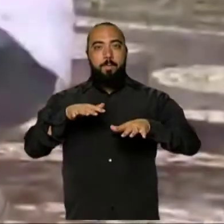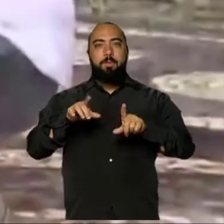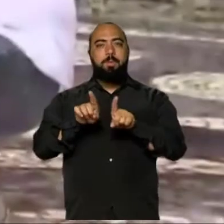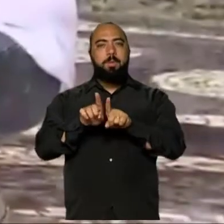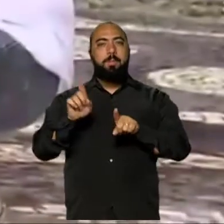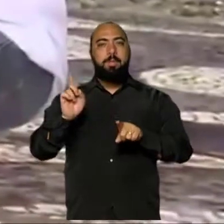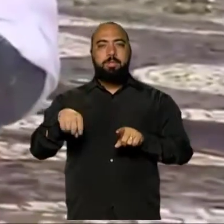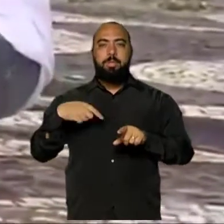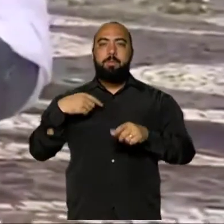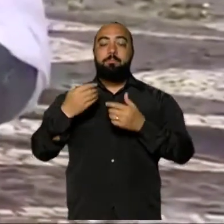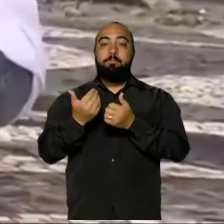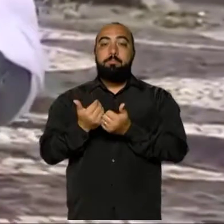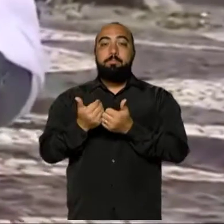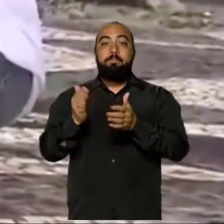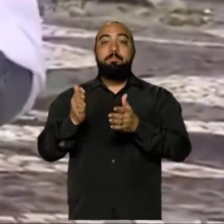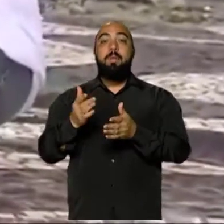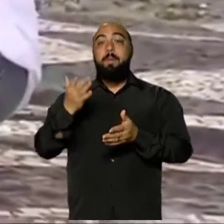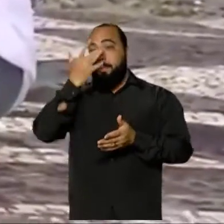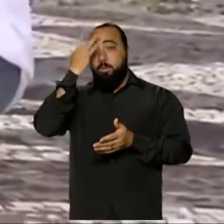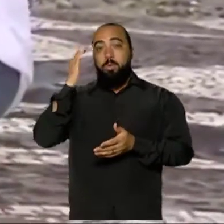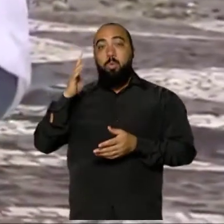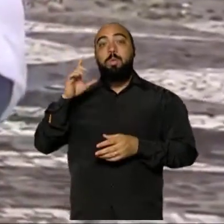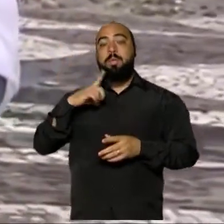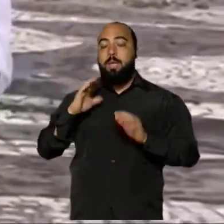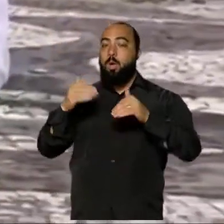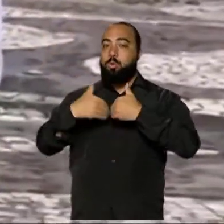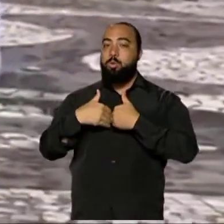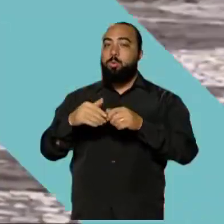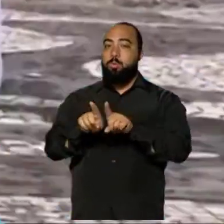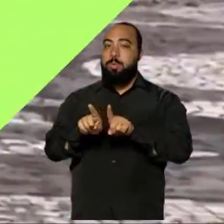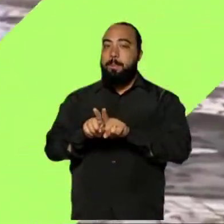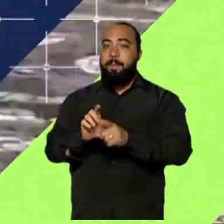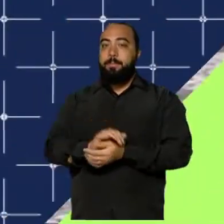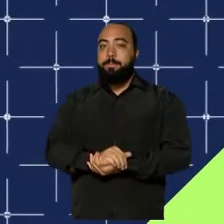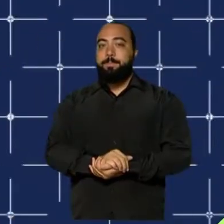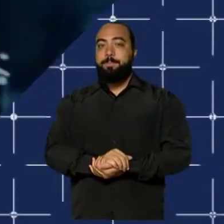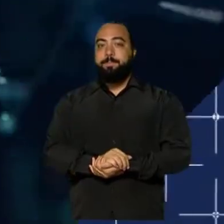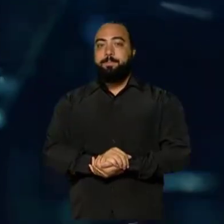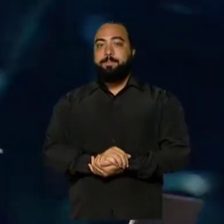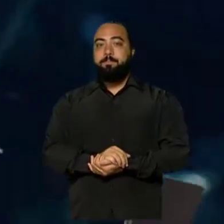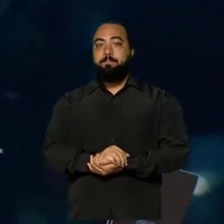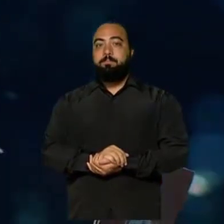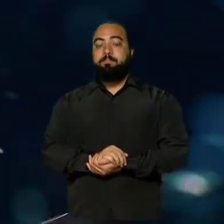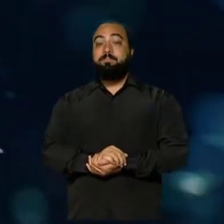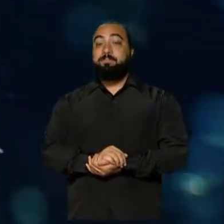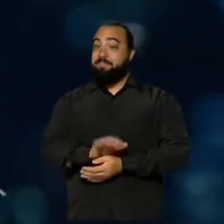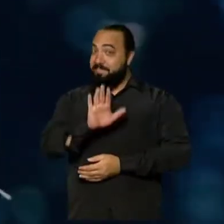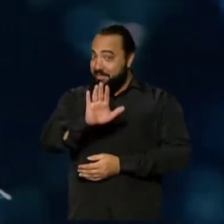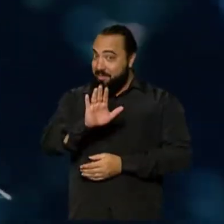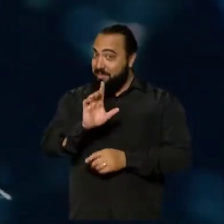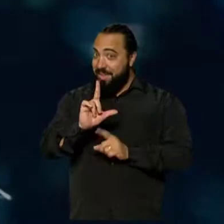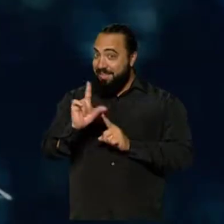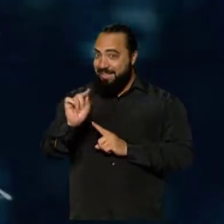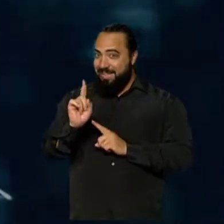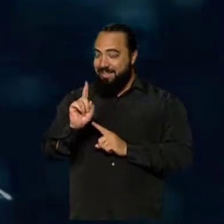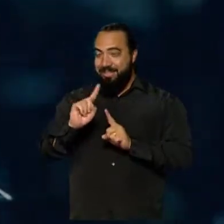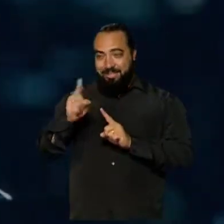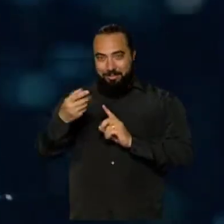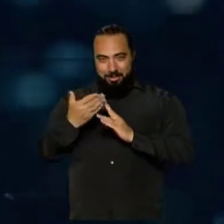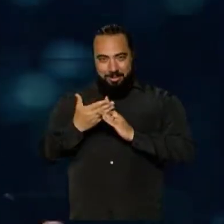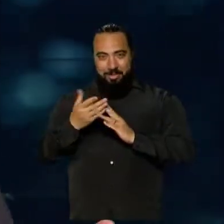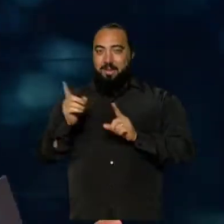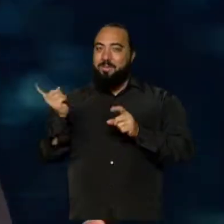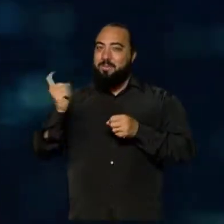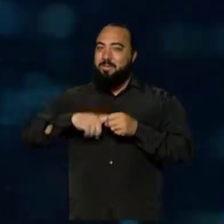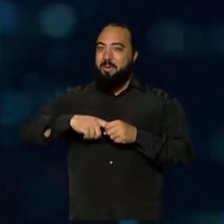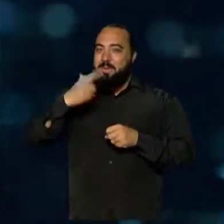este mesmo direito às pessoas com espectro autista. E não sai daí, sabe por quê? Depois do intervalo, a gente